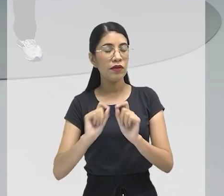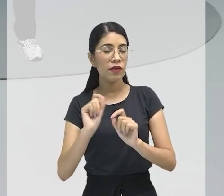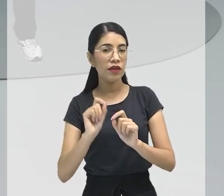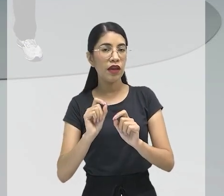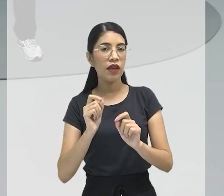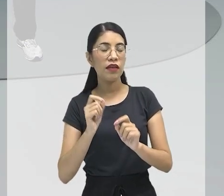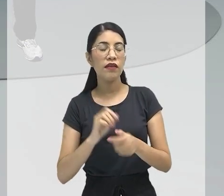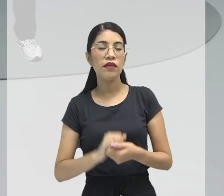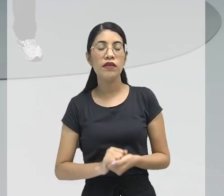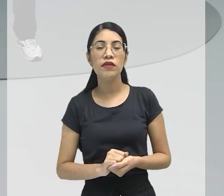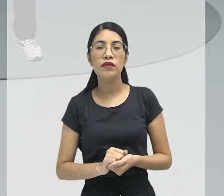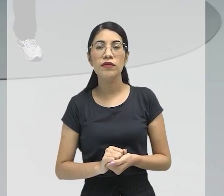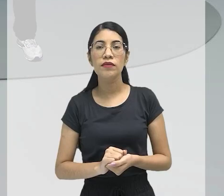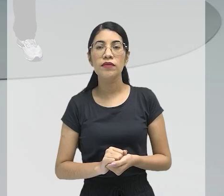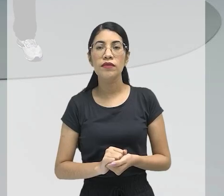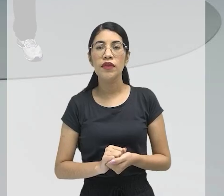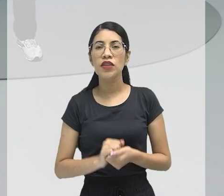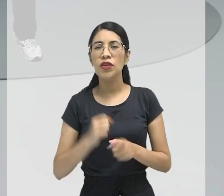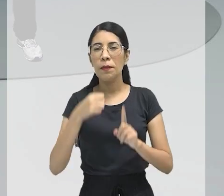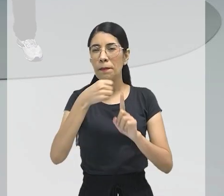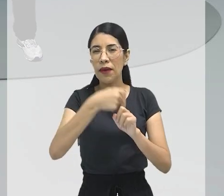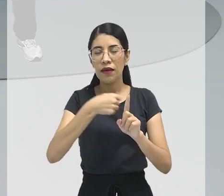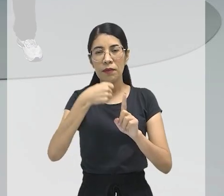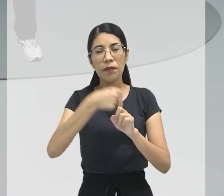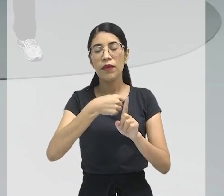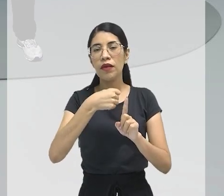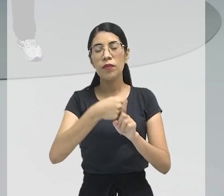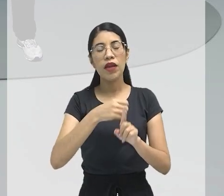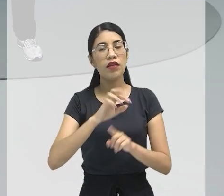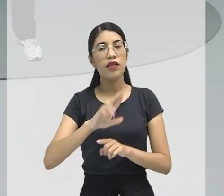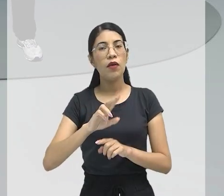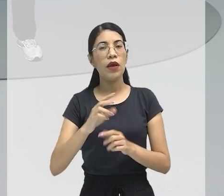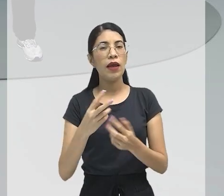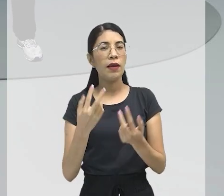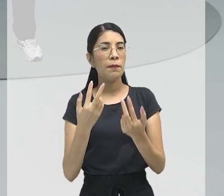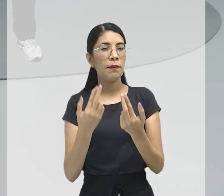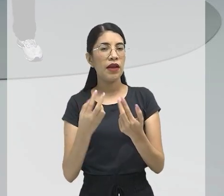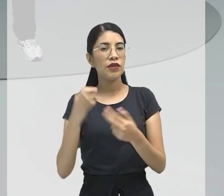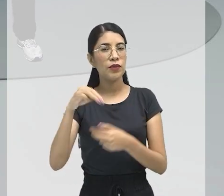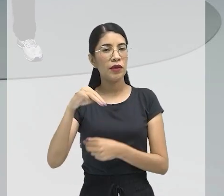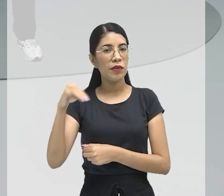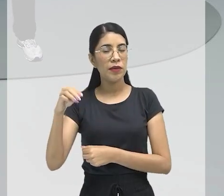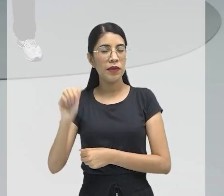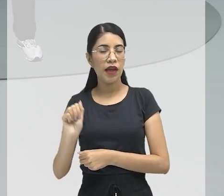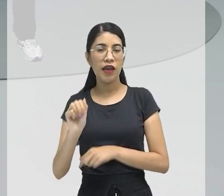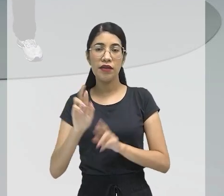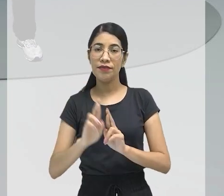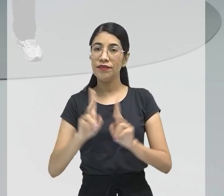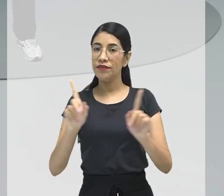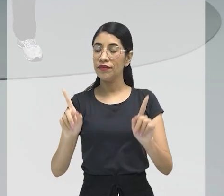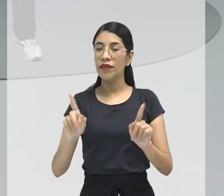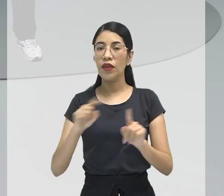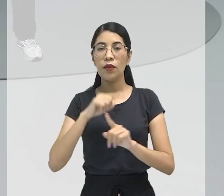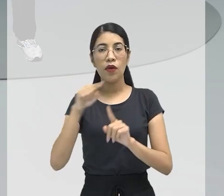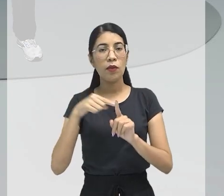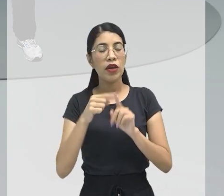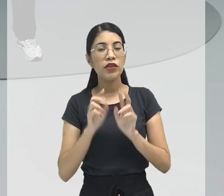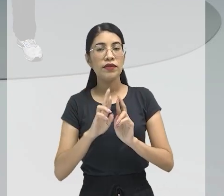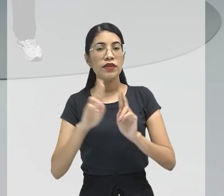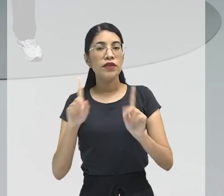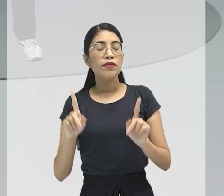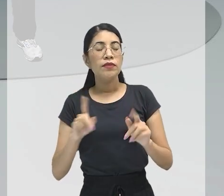né, de se baterem, né, como acontece no MMA. Não tem isso lá, tá bom, gente?